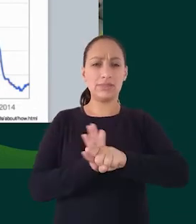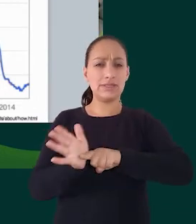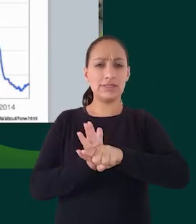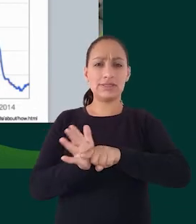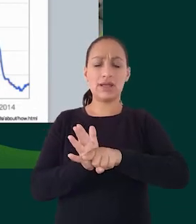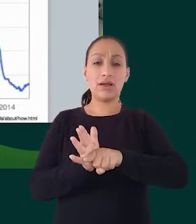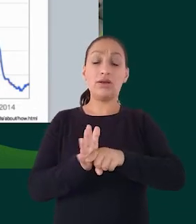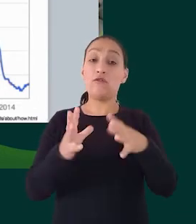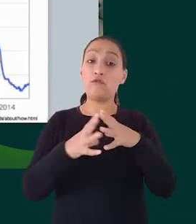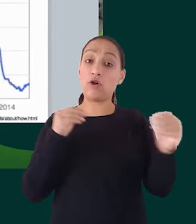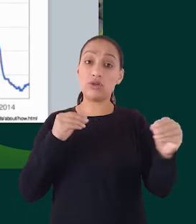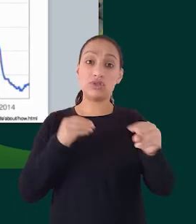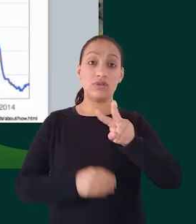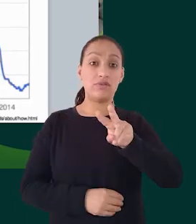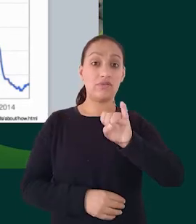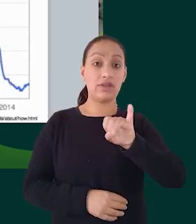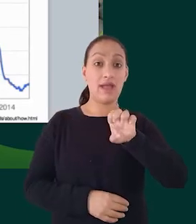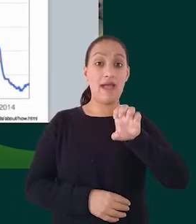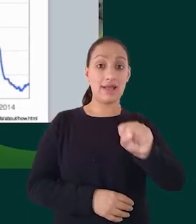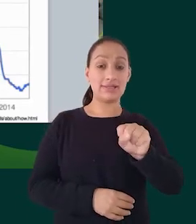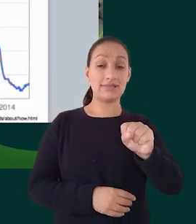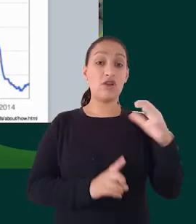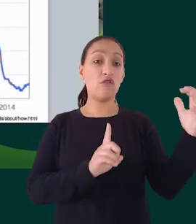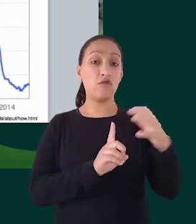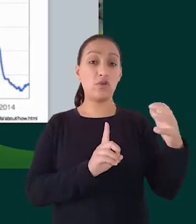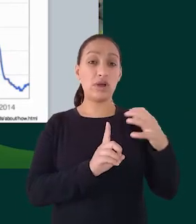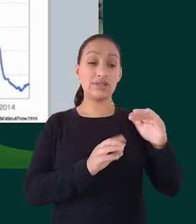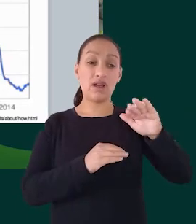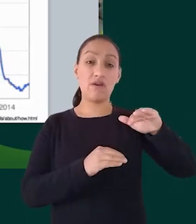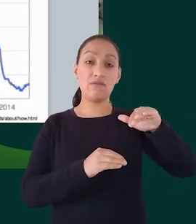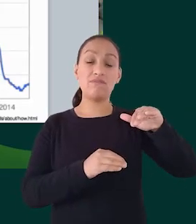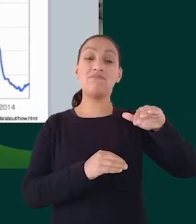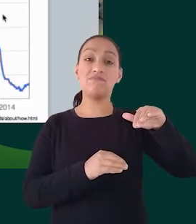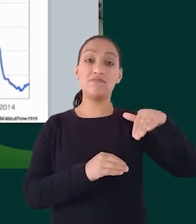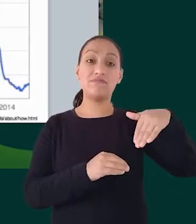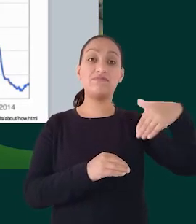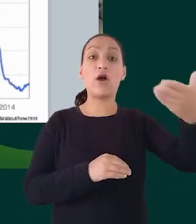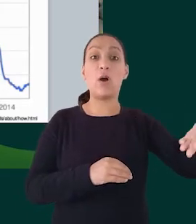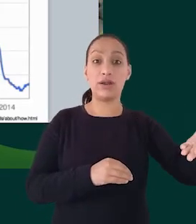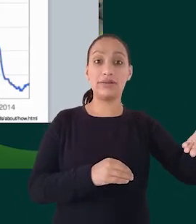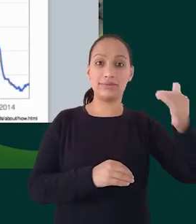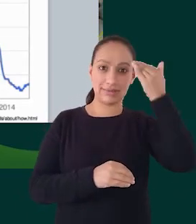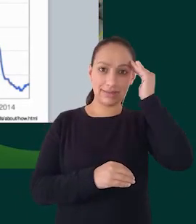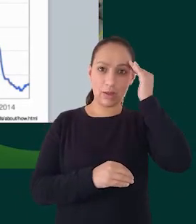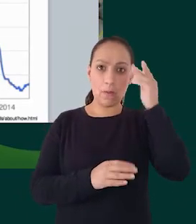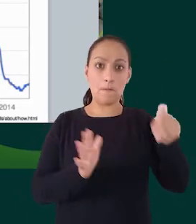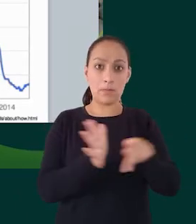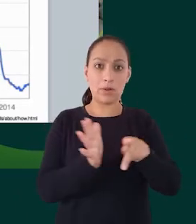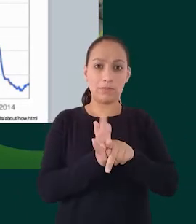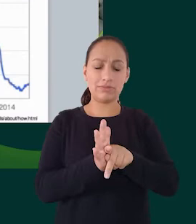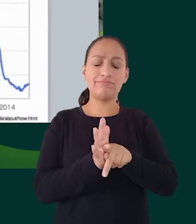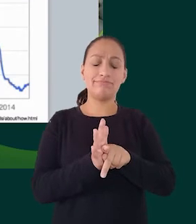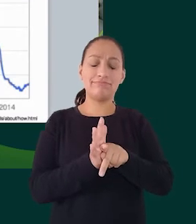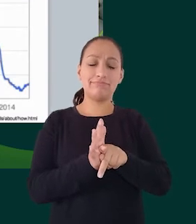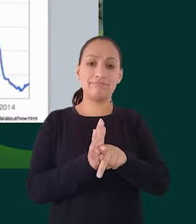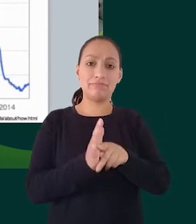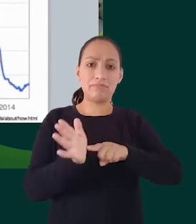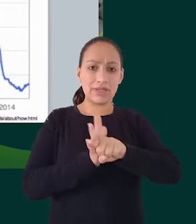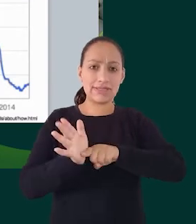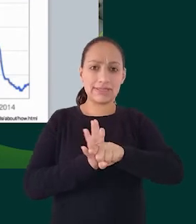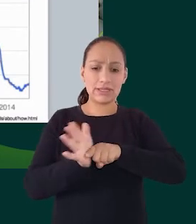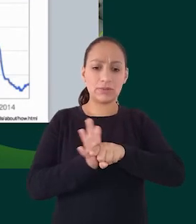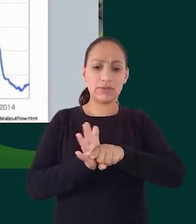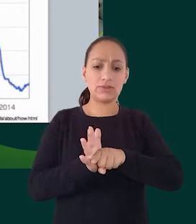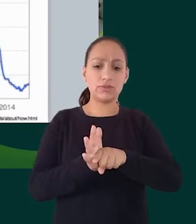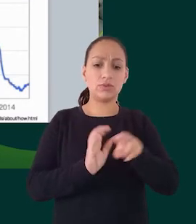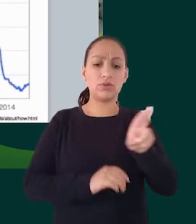interferência externa. Externa pode ser do próprio pesquisador, inclusive, certo? Isso é chamado de bias. Deixa eu ver se tem alguma